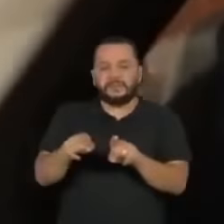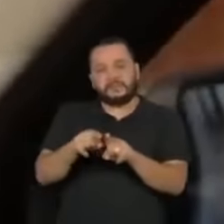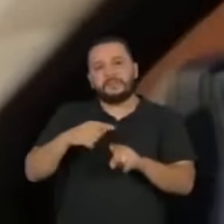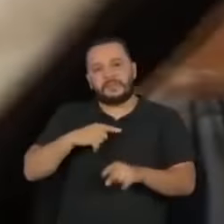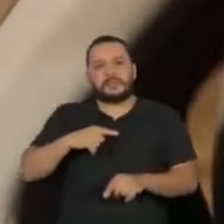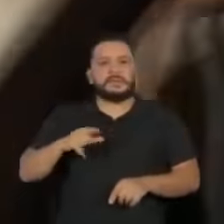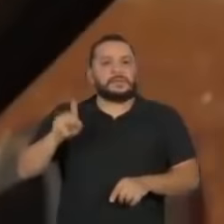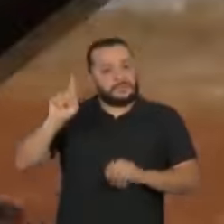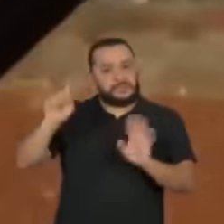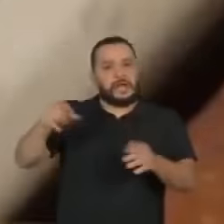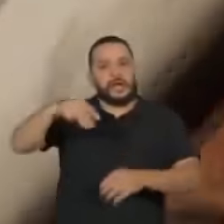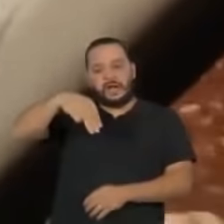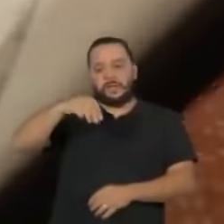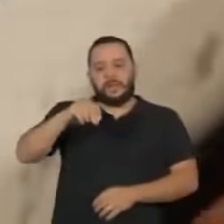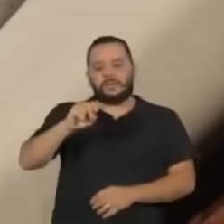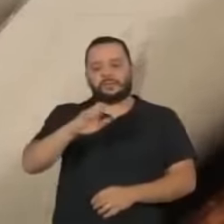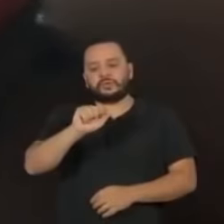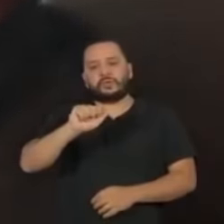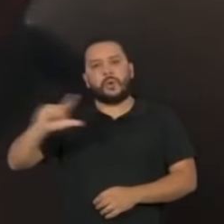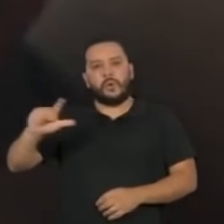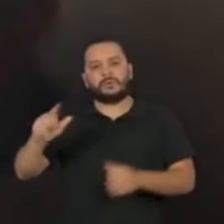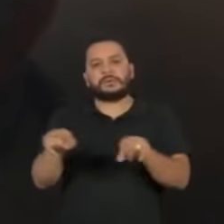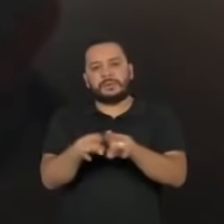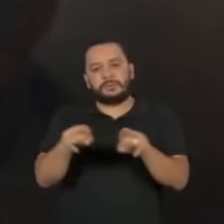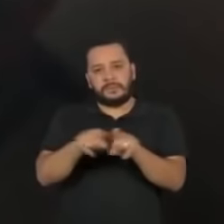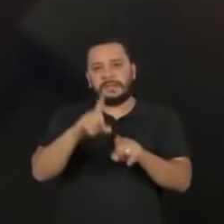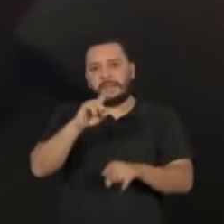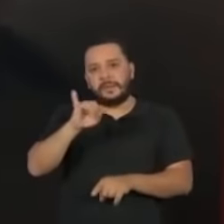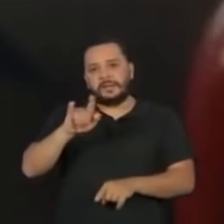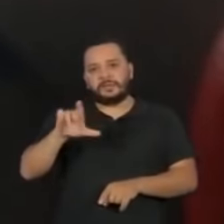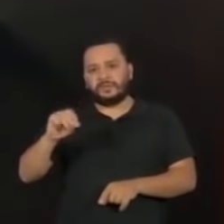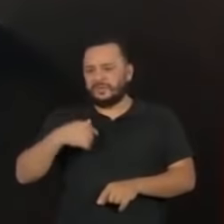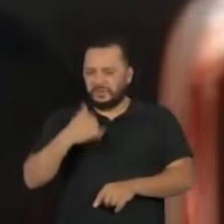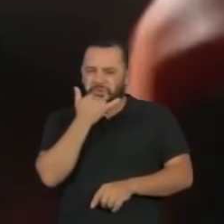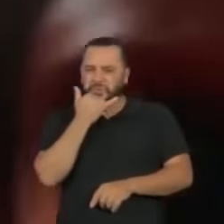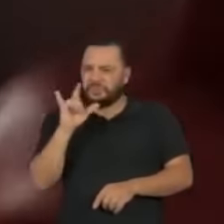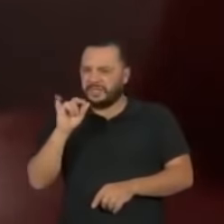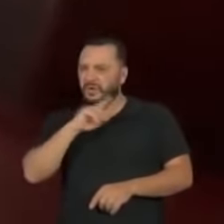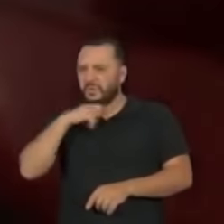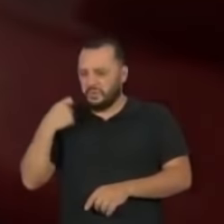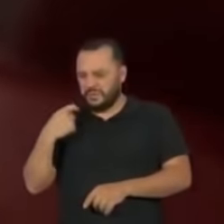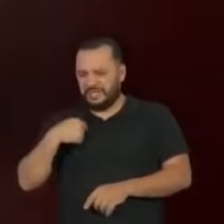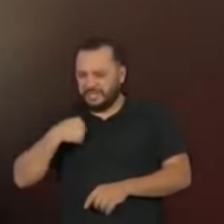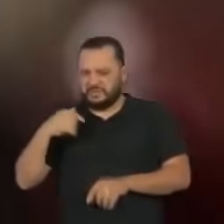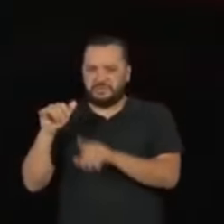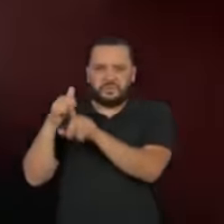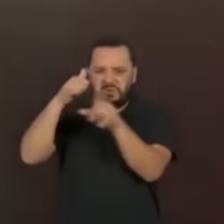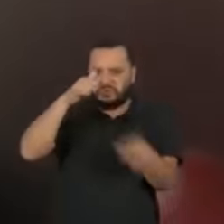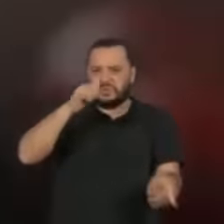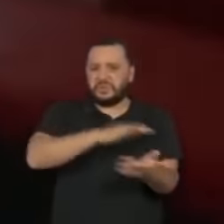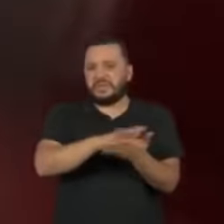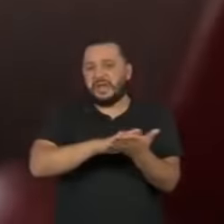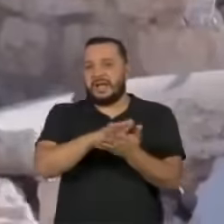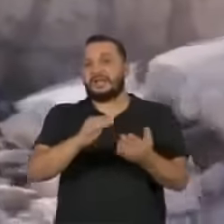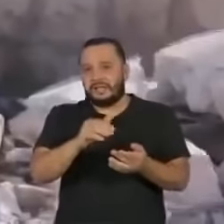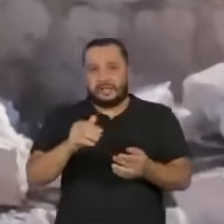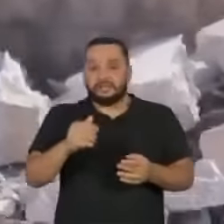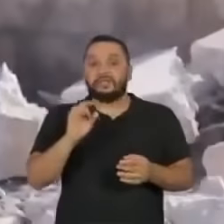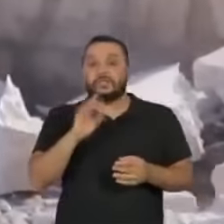Damasco negaram as acusações do bombardeio indiscriminado de civis, afirmando que apenas combatem os